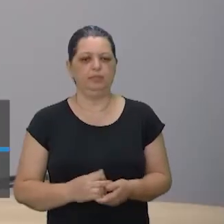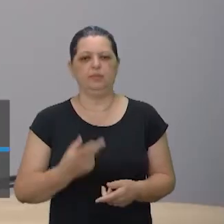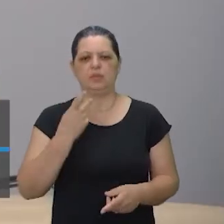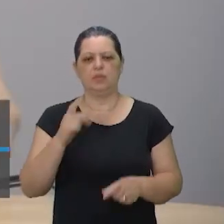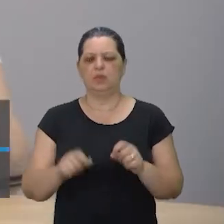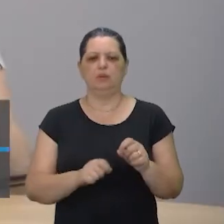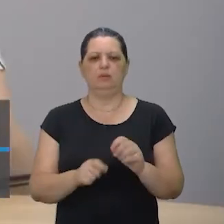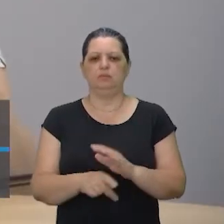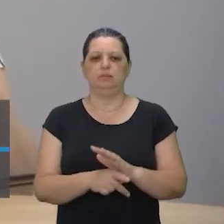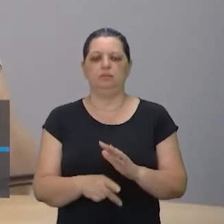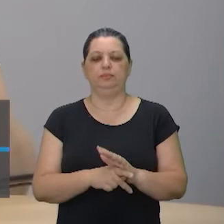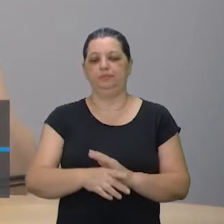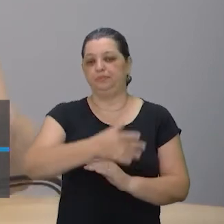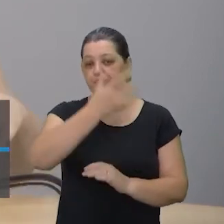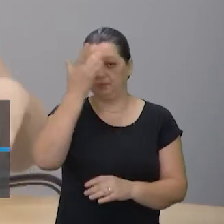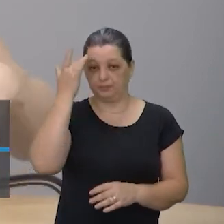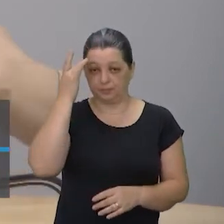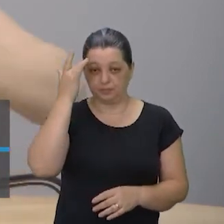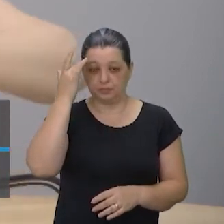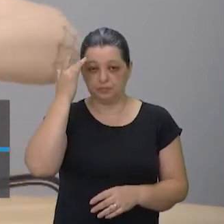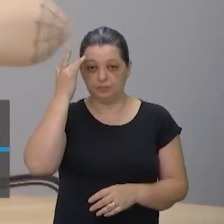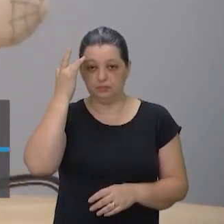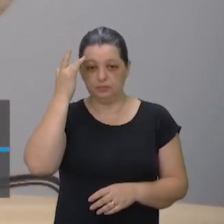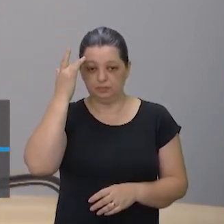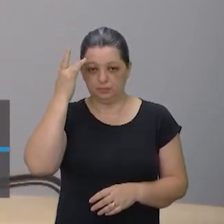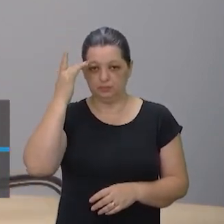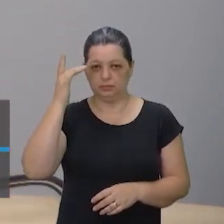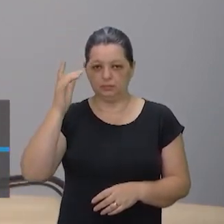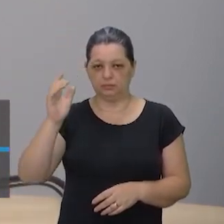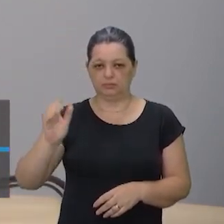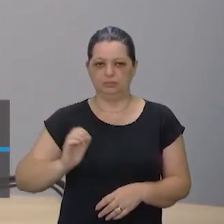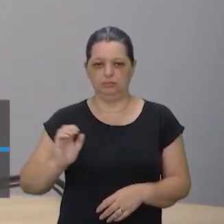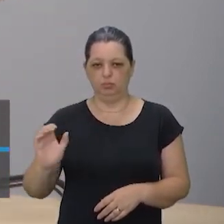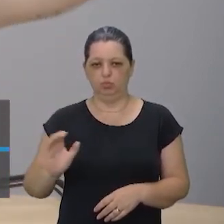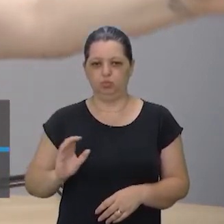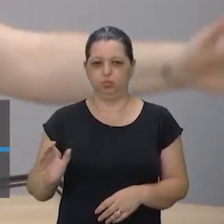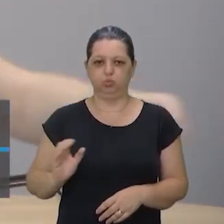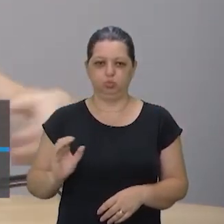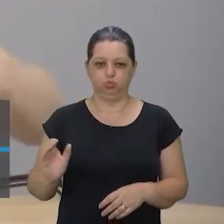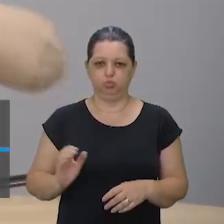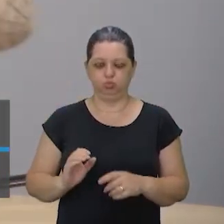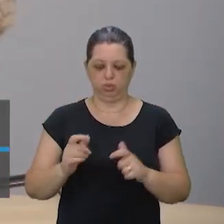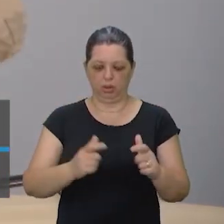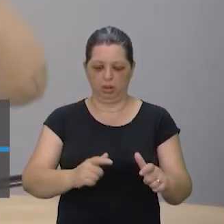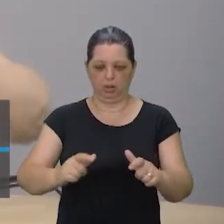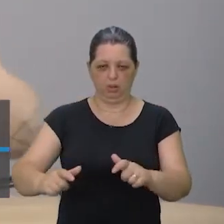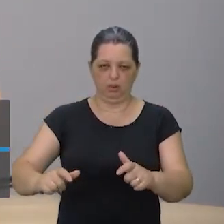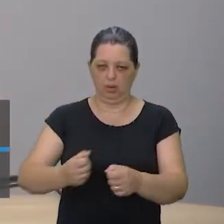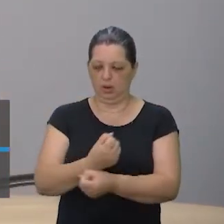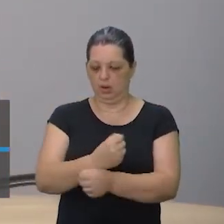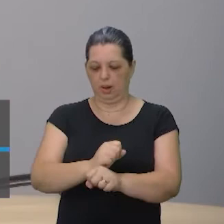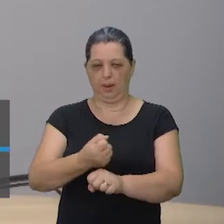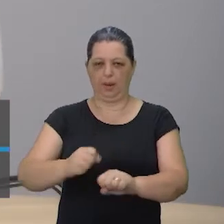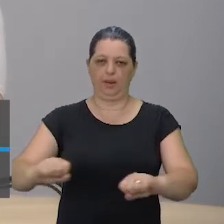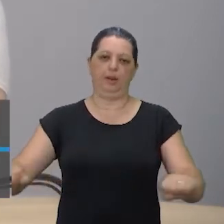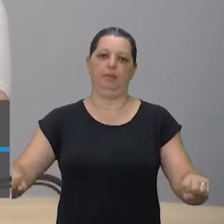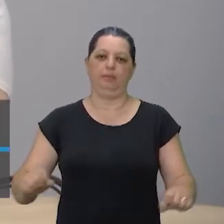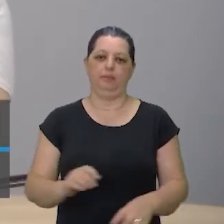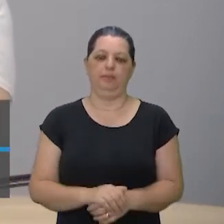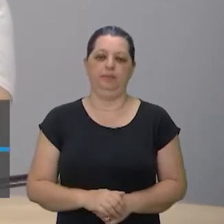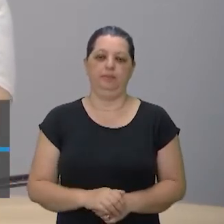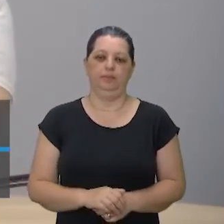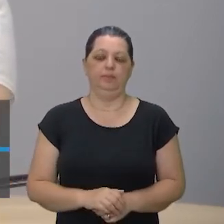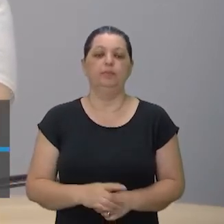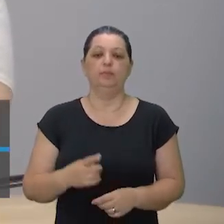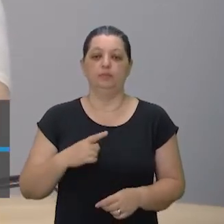latifundiário. Ah, é aquela pessoa, né, que detém grandes porções de terra, enormes porções de terra. No caso,